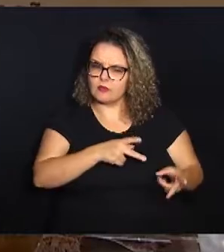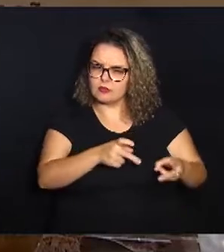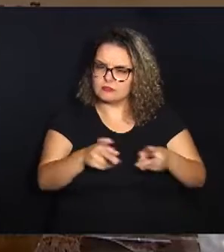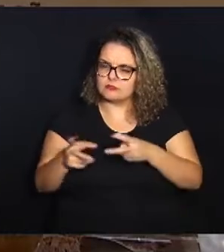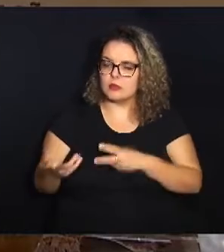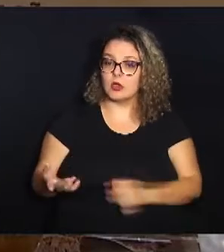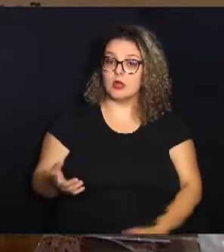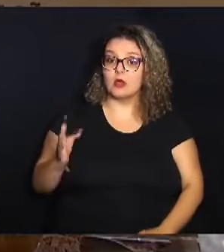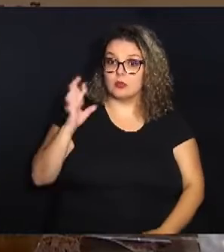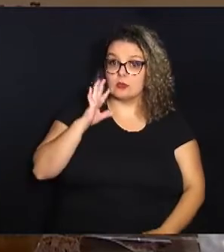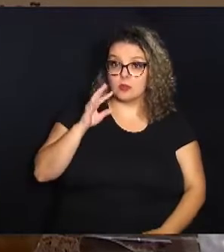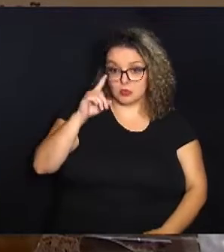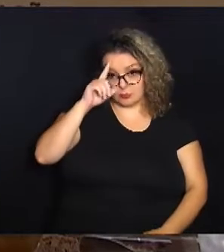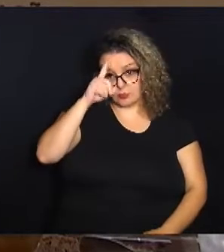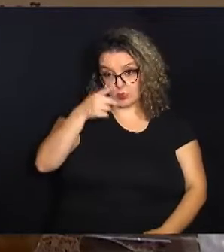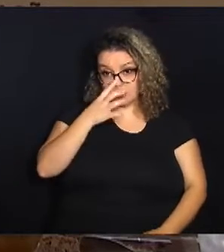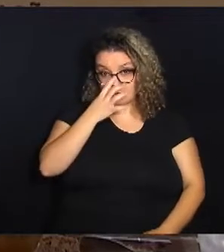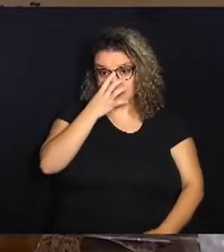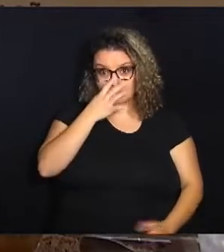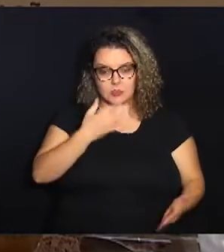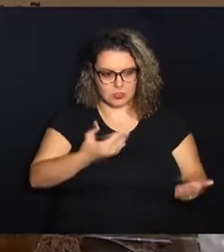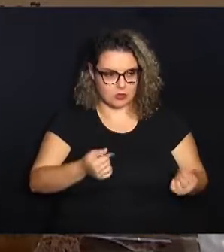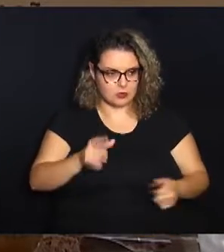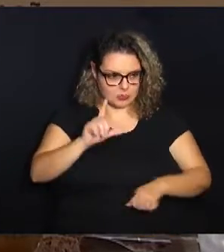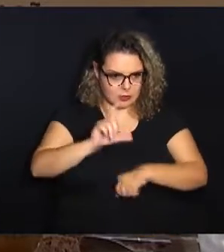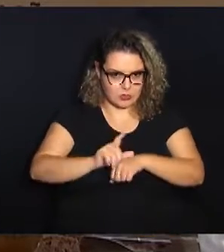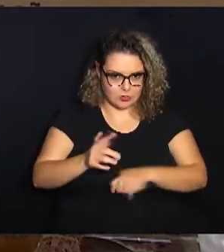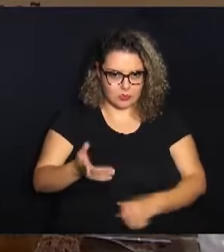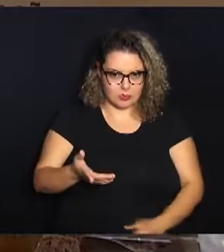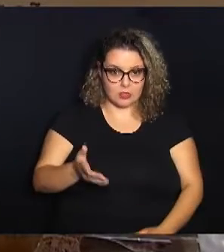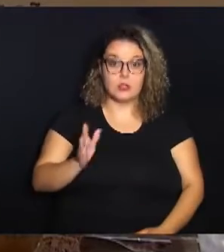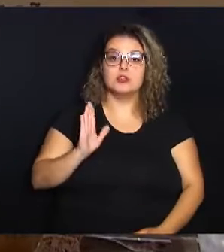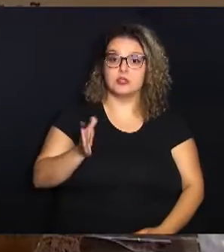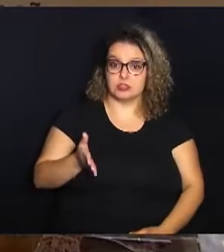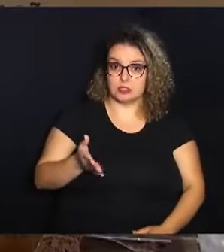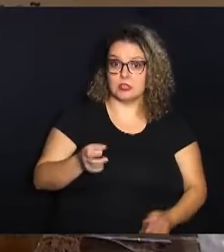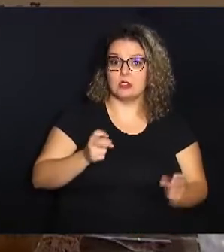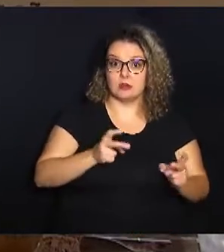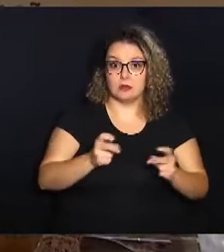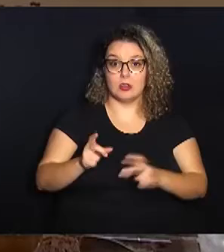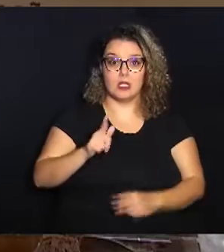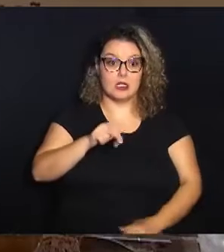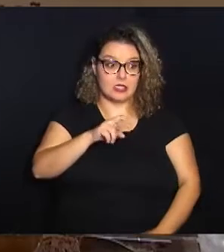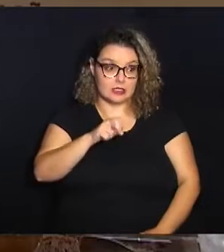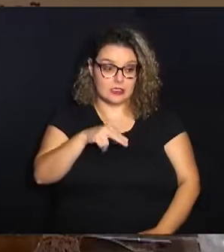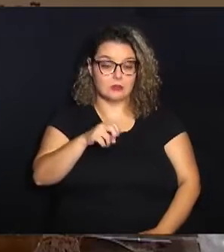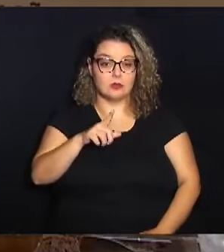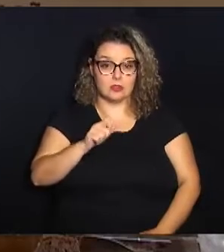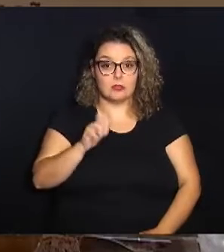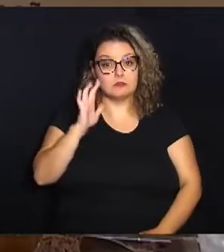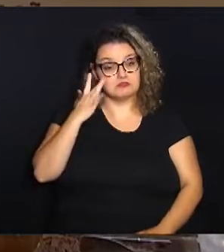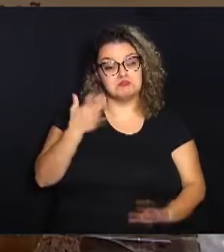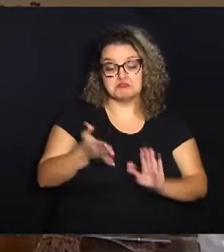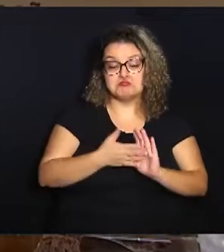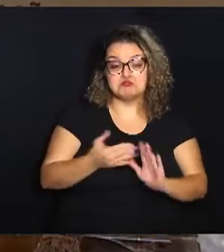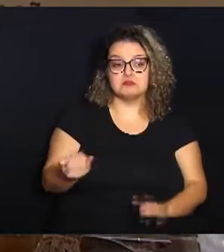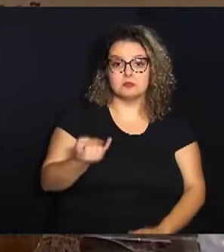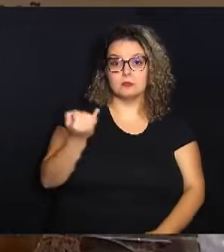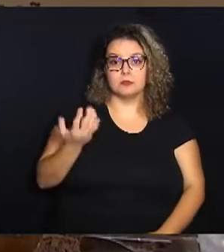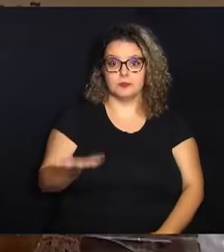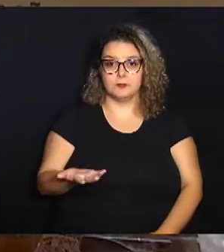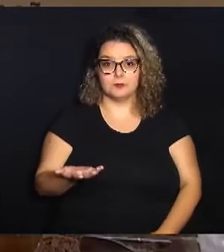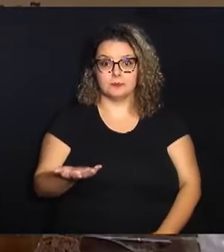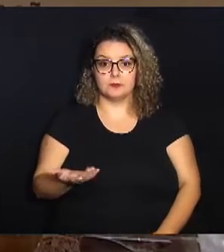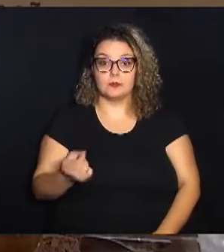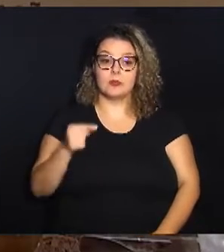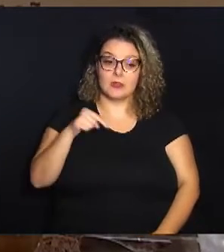das donas, né, uma moça de uma das lojas, ela já queria pegar e vender a granola. Achou a proposta interessante, então